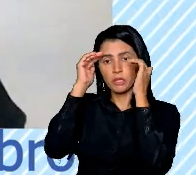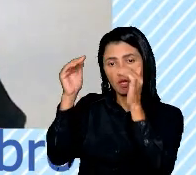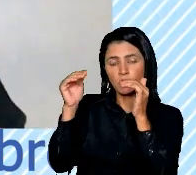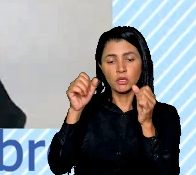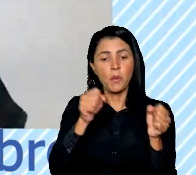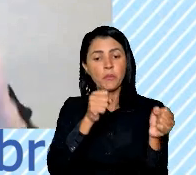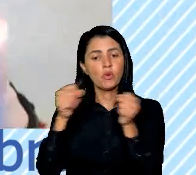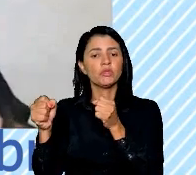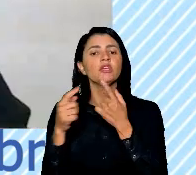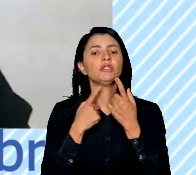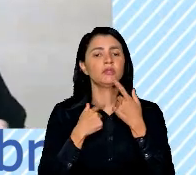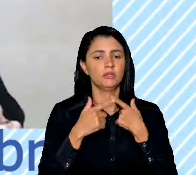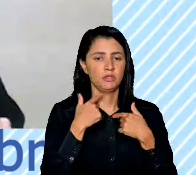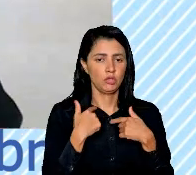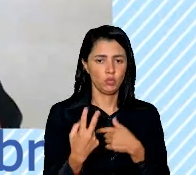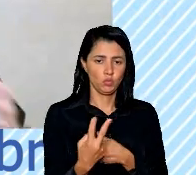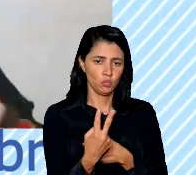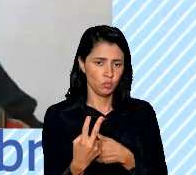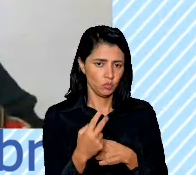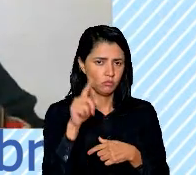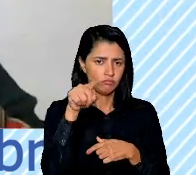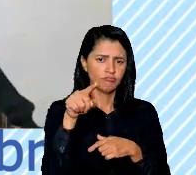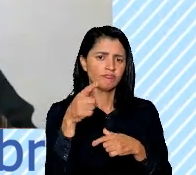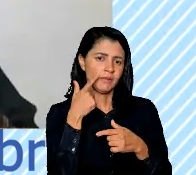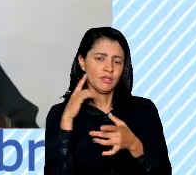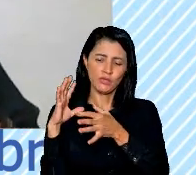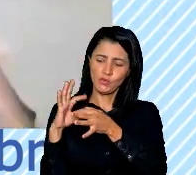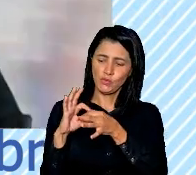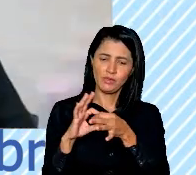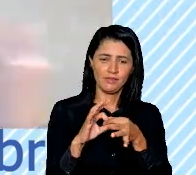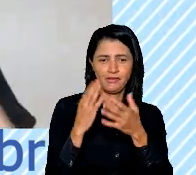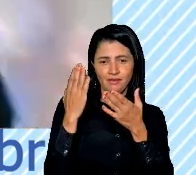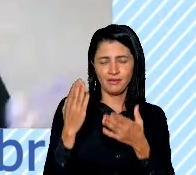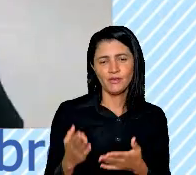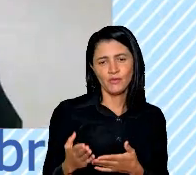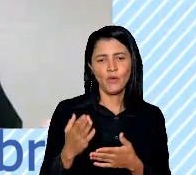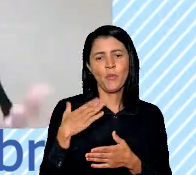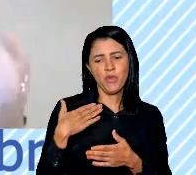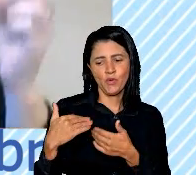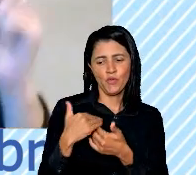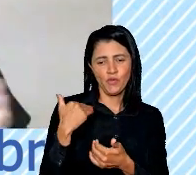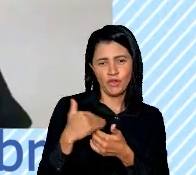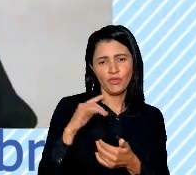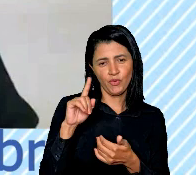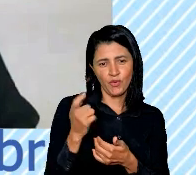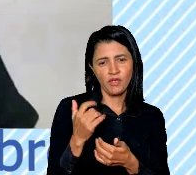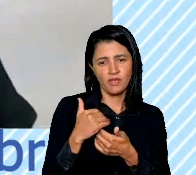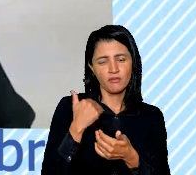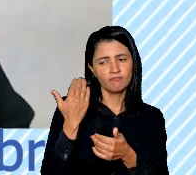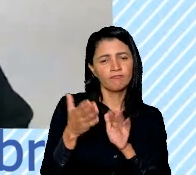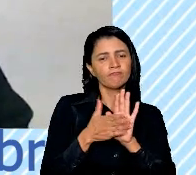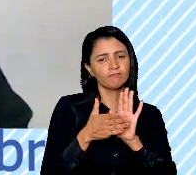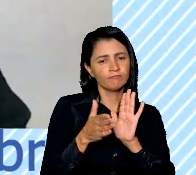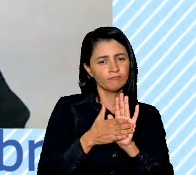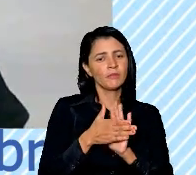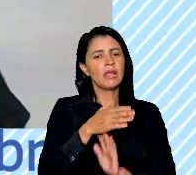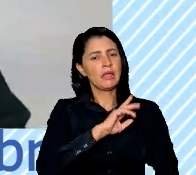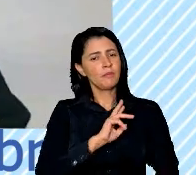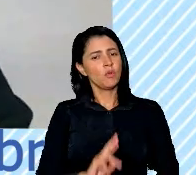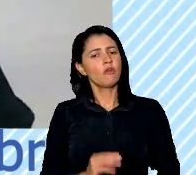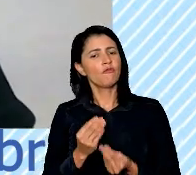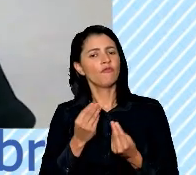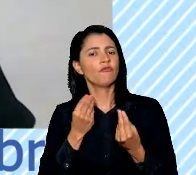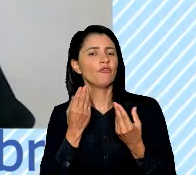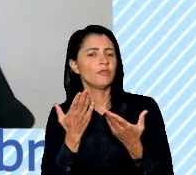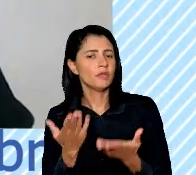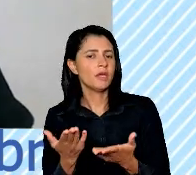e desejo. É diante desse quadro que meu querido orientador, ex-orientador, propõe que a República fornece ao menos